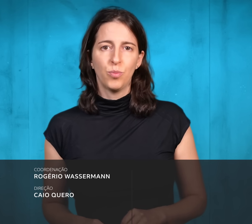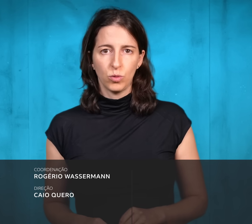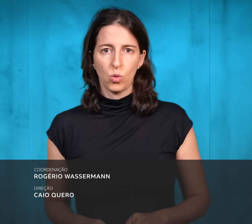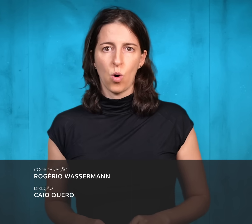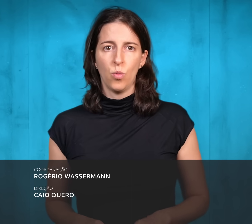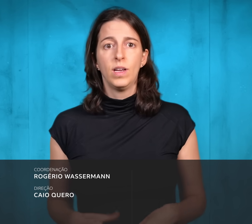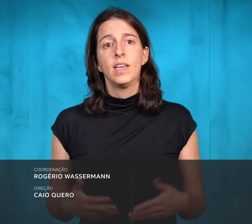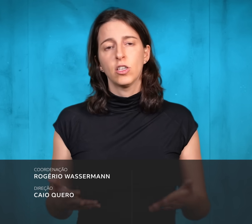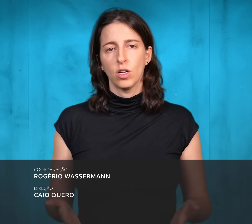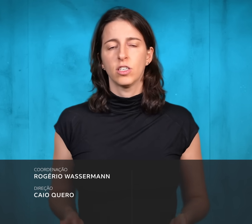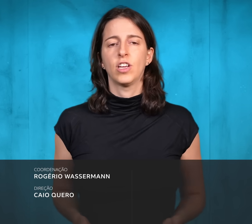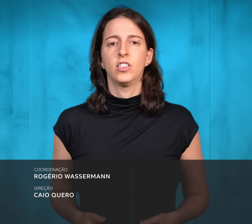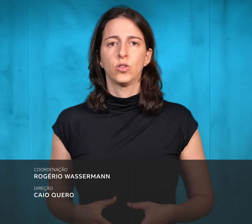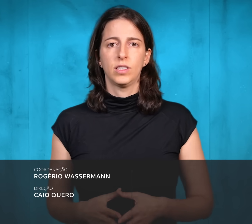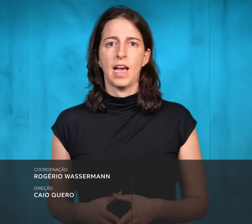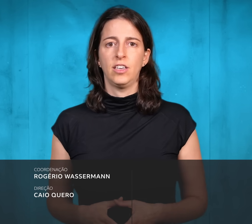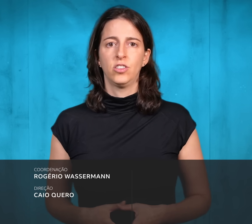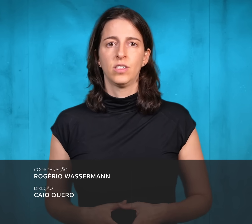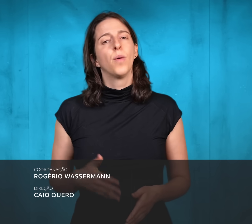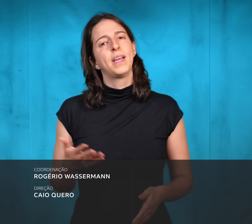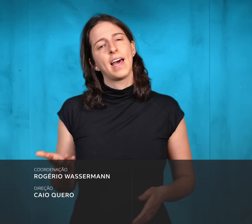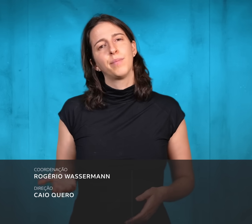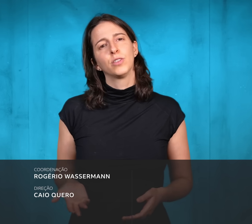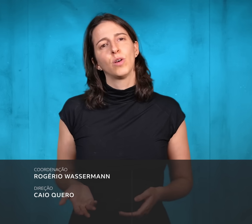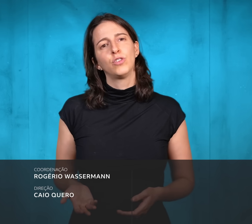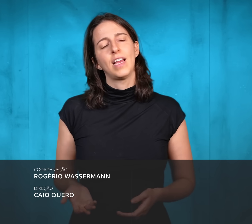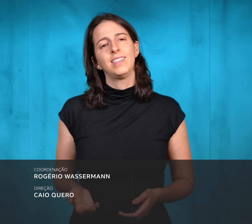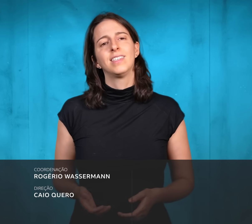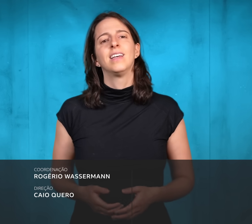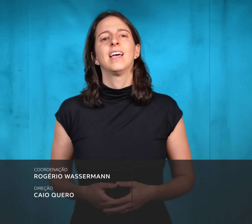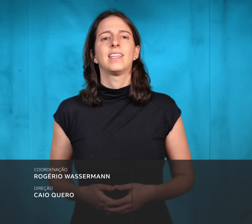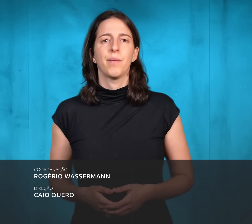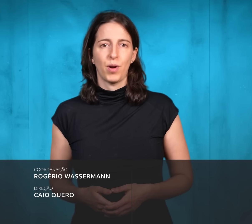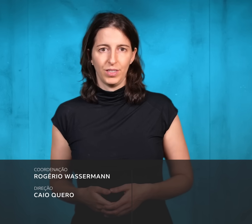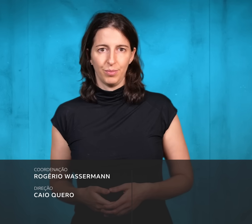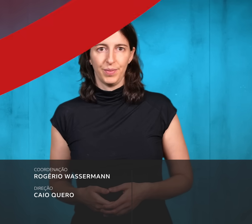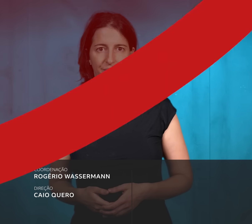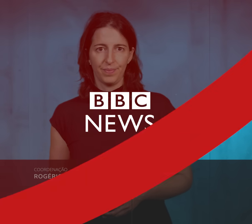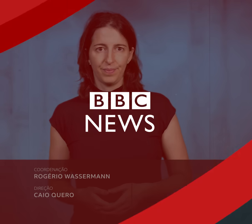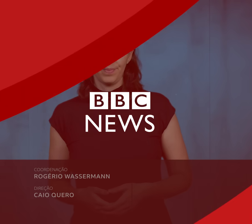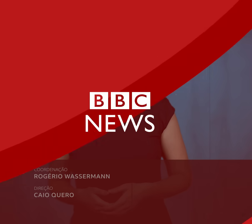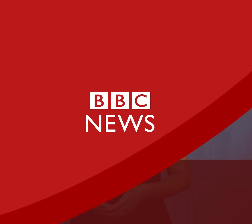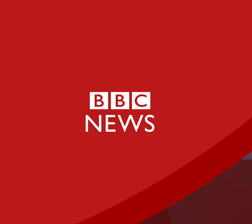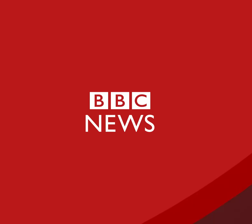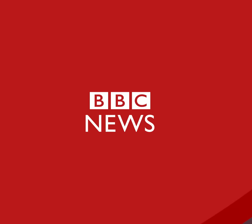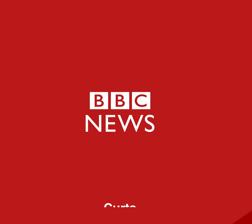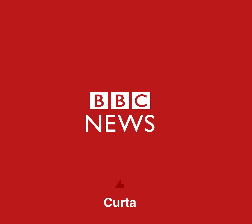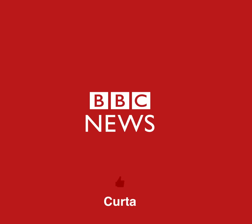bbcbrasil.com e nas nossas redes sociais. Obrigada pela sua audiência e até a próxima.